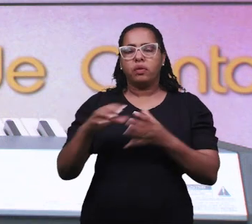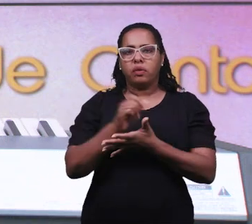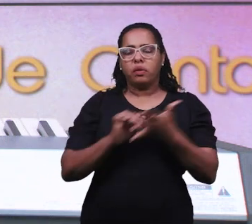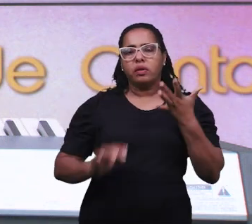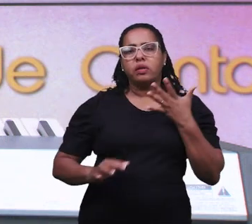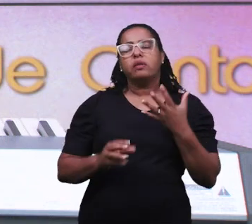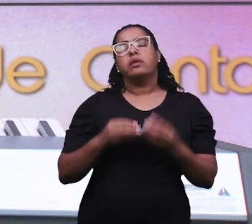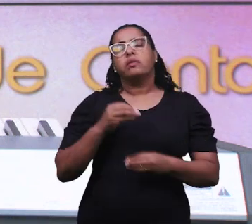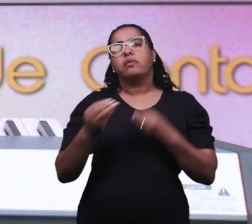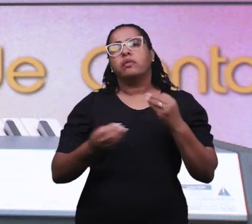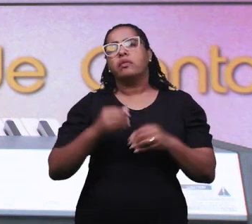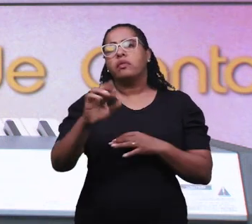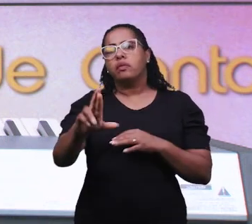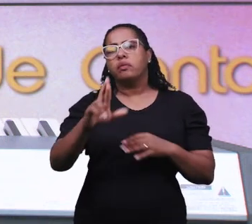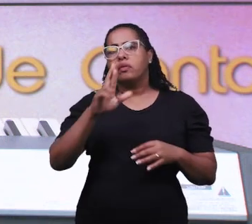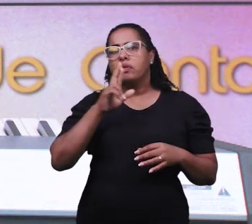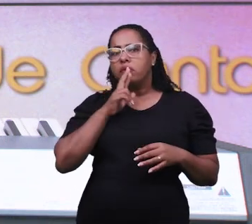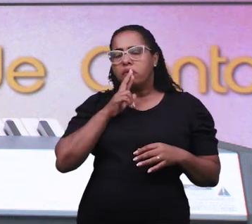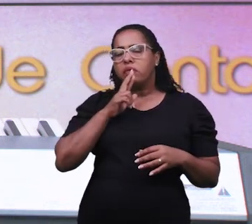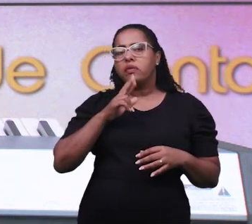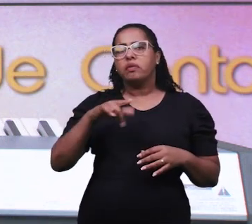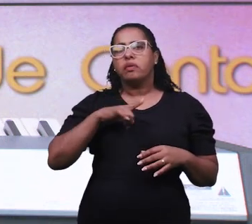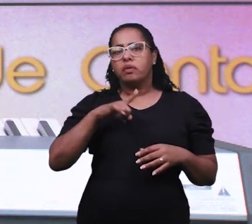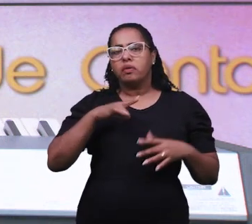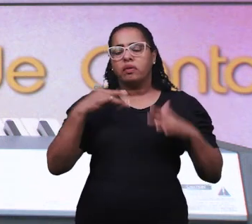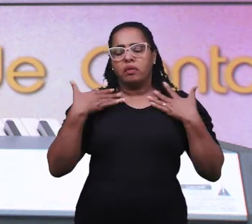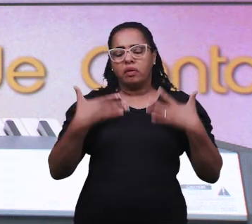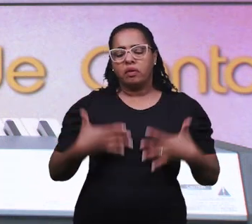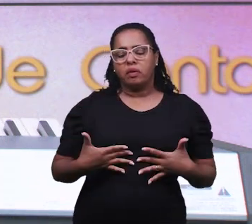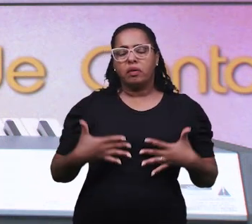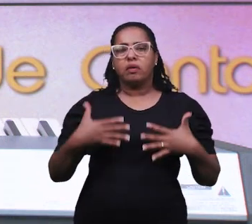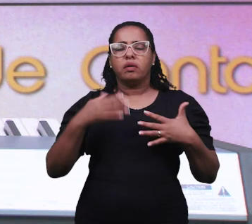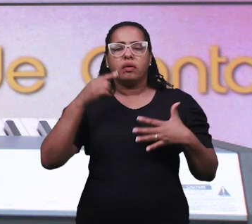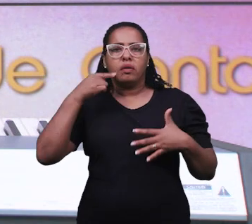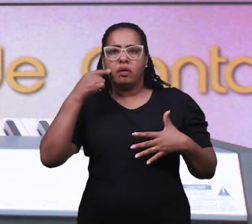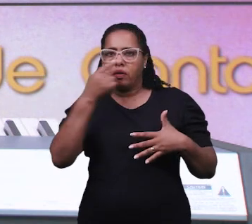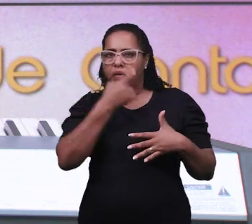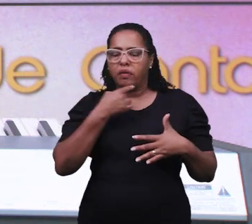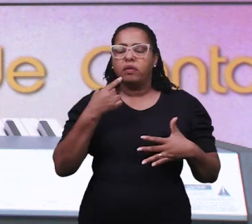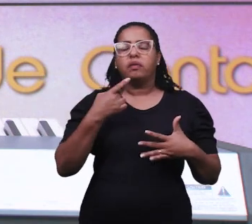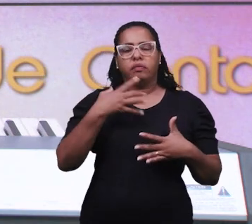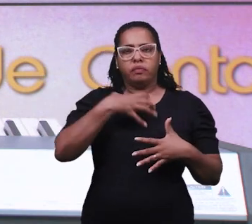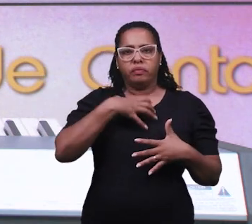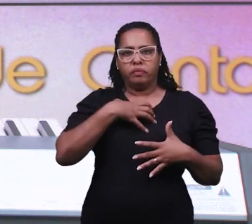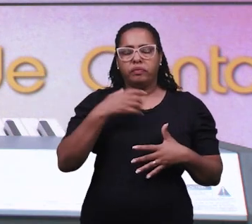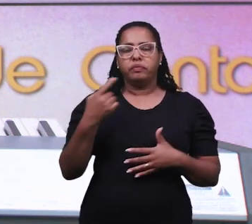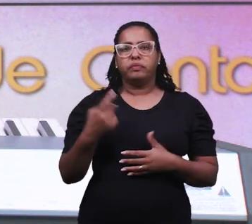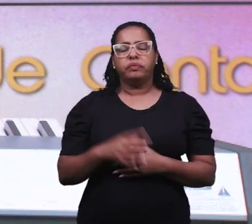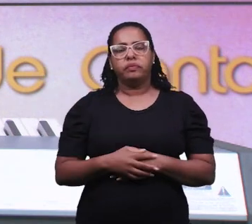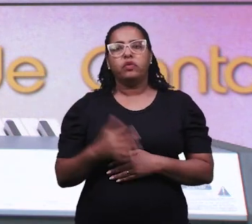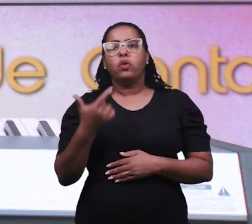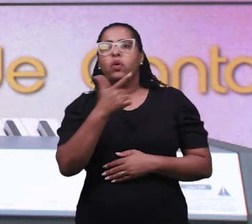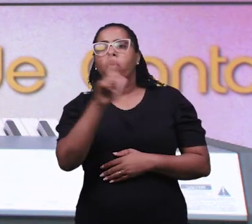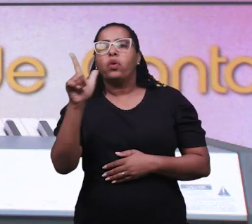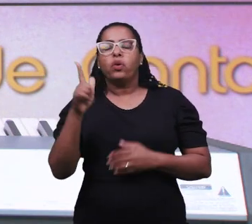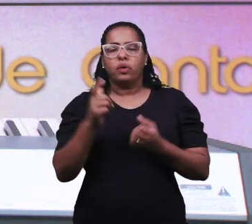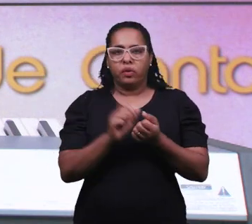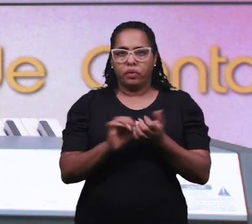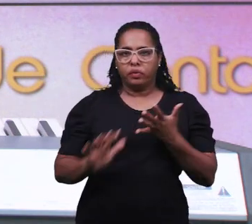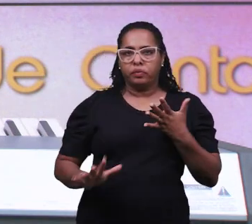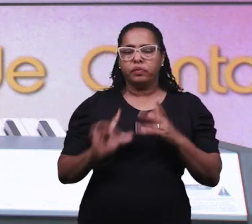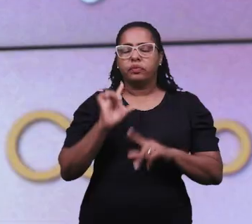para ver como serão as respostas que o seu corpo, que a sua musculatura te dará. Um outro